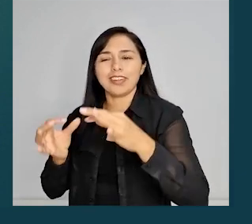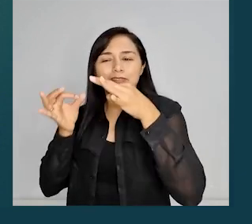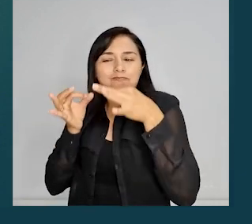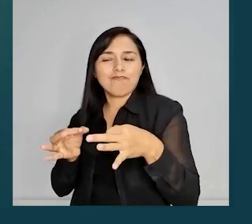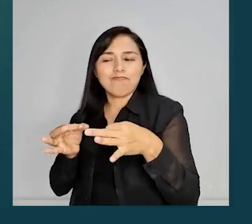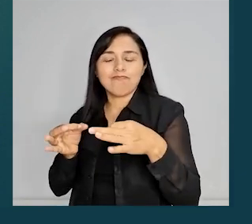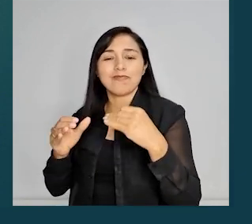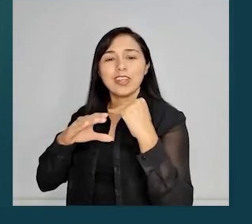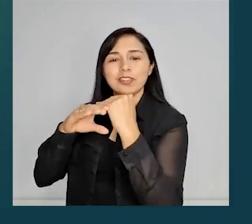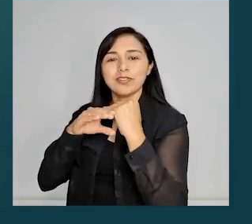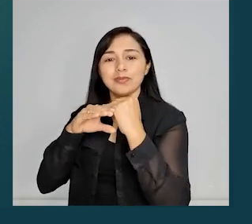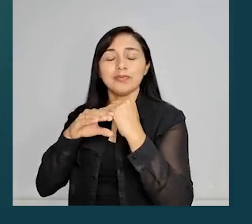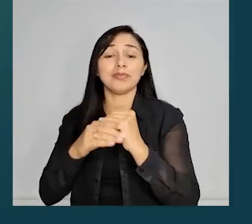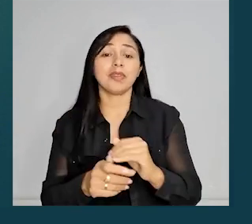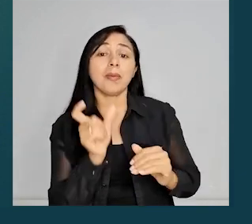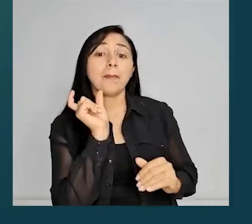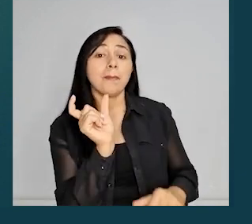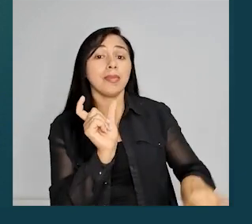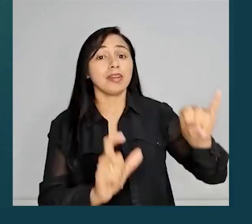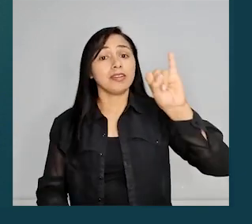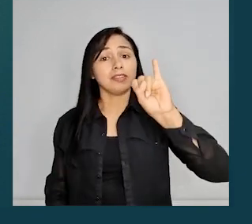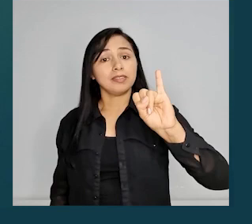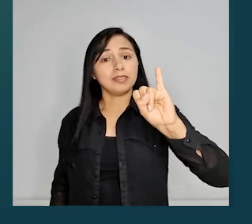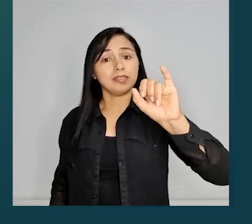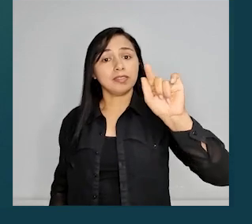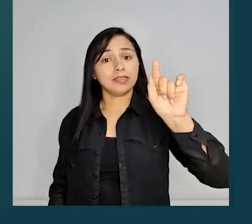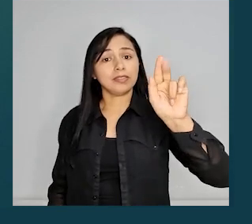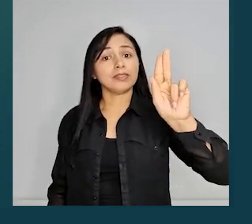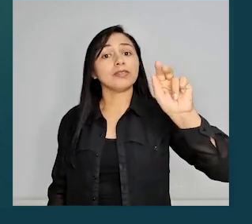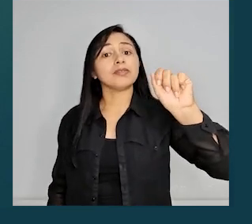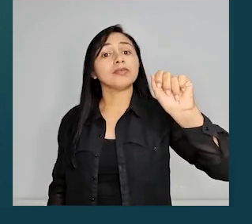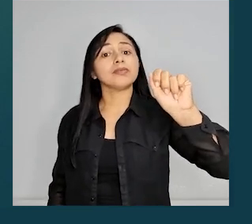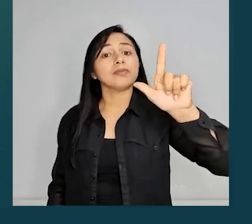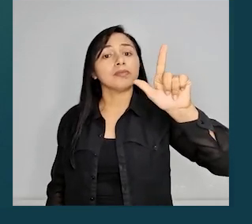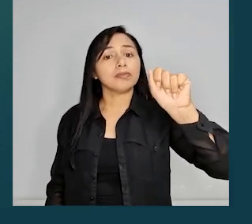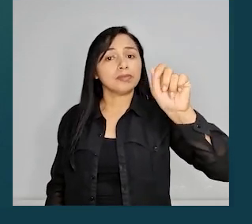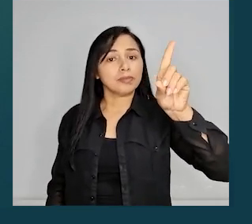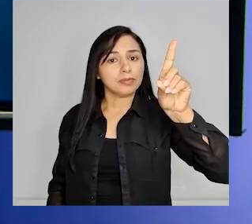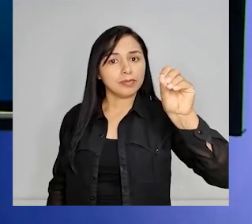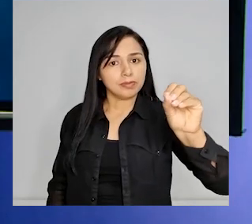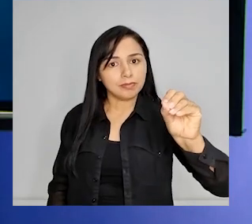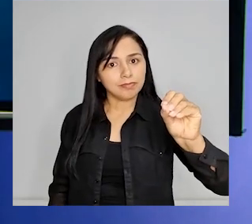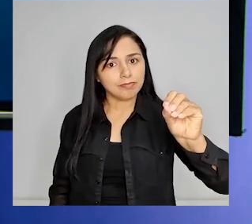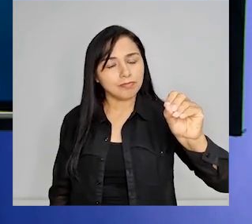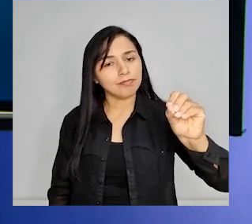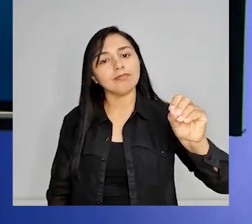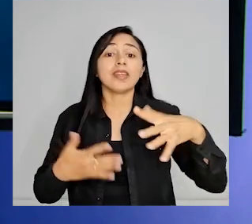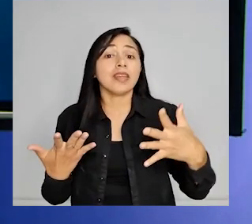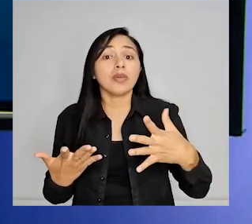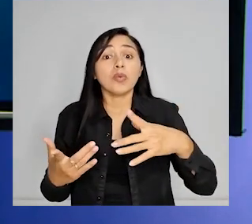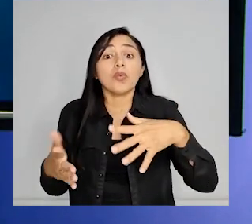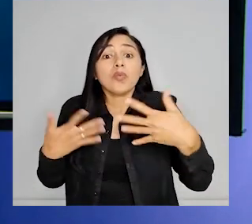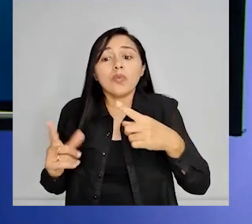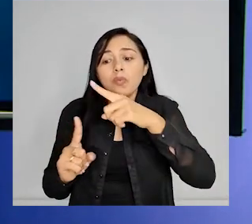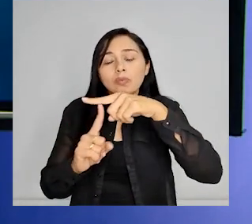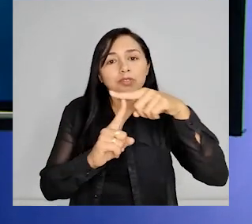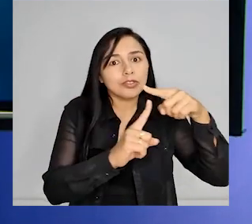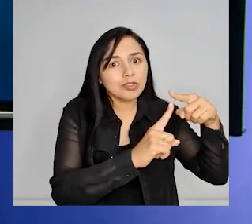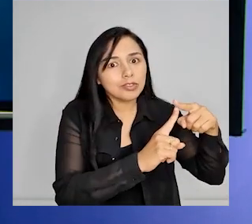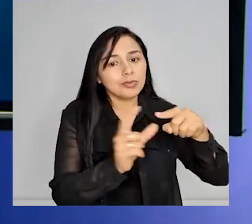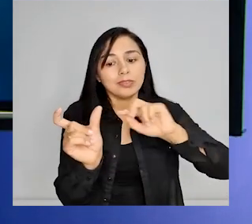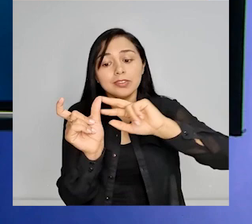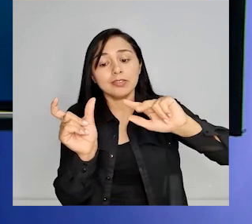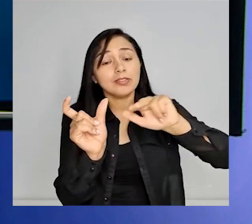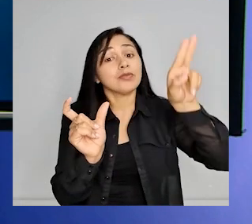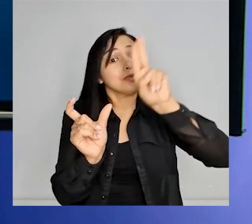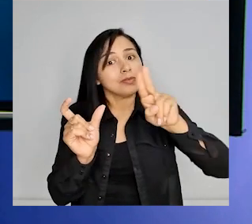igualado. A palavra igualado é formada por derivação. Que tipo de derivação é